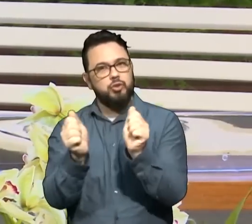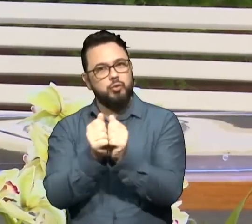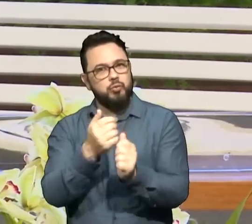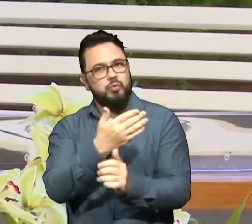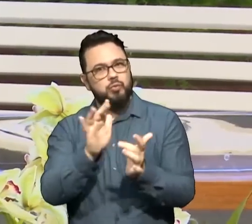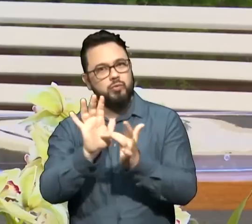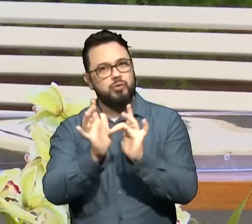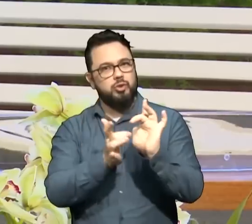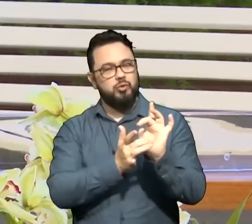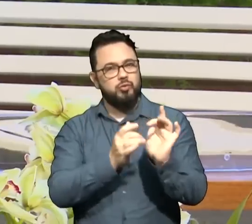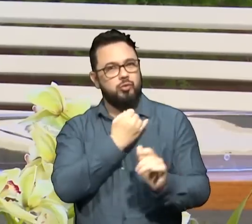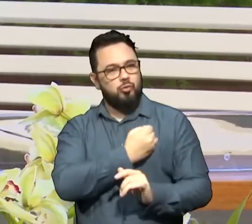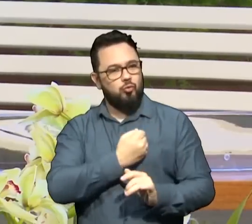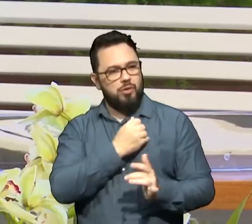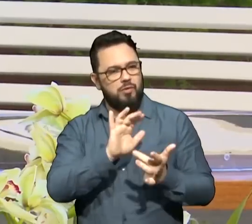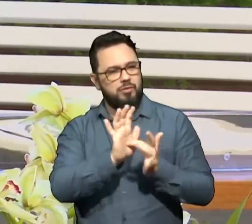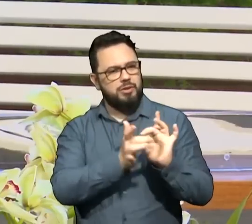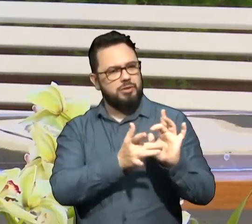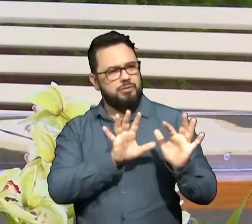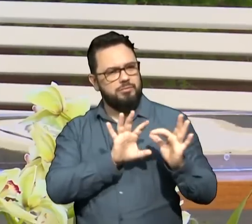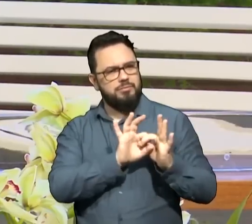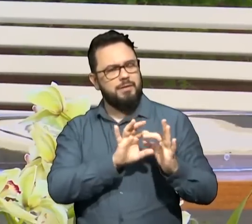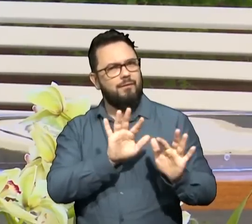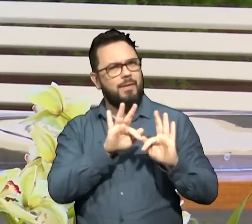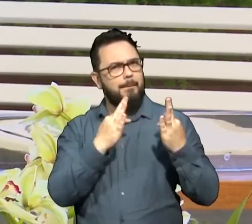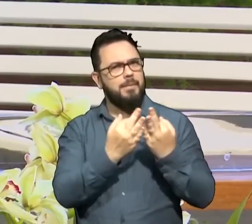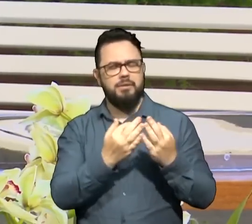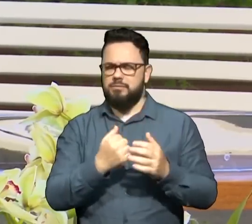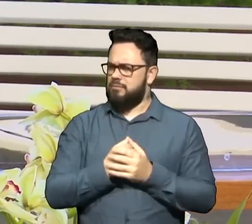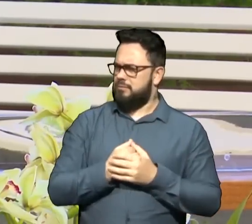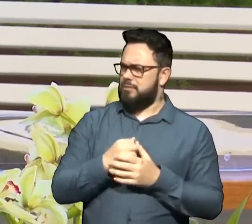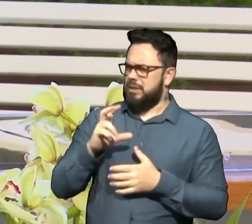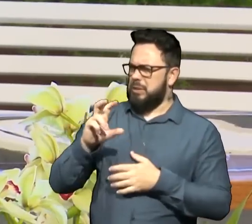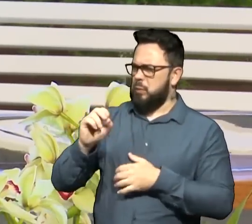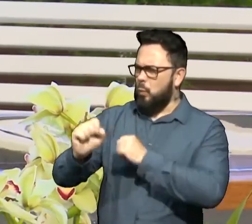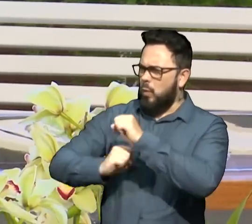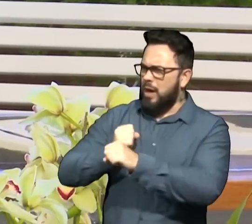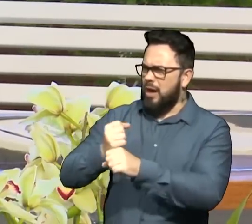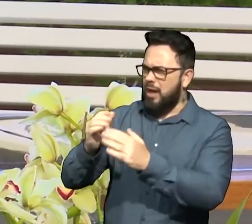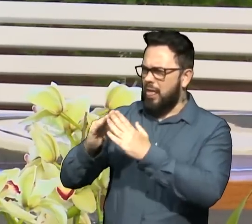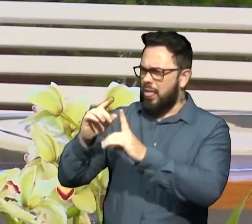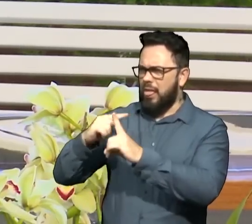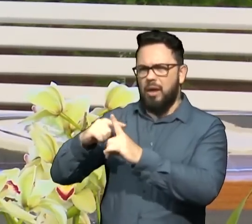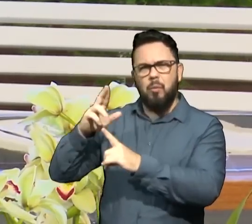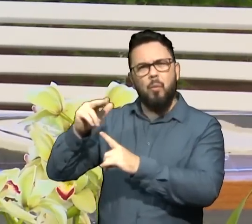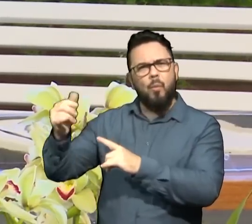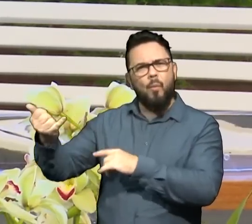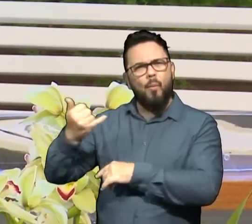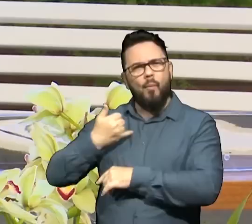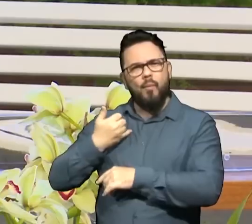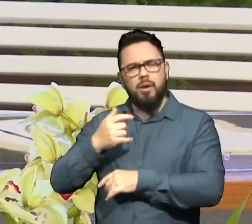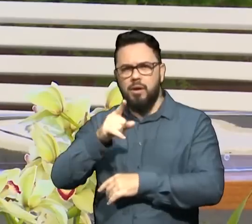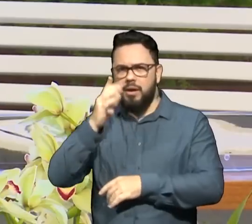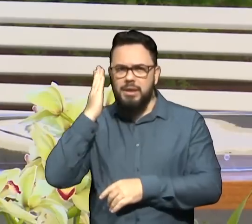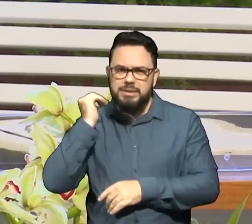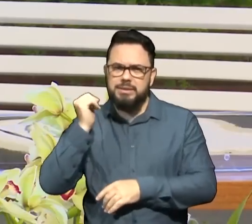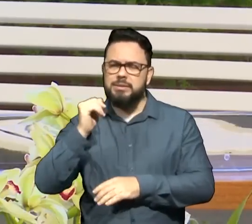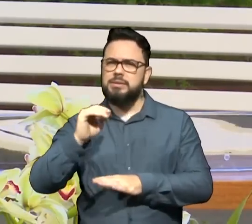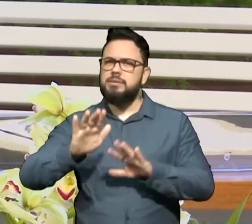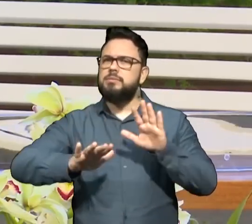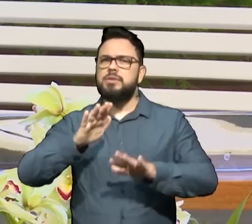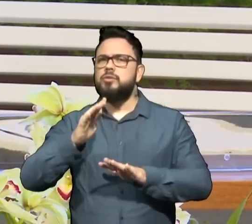eu já estou na igreja há mais de 50 anos eu nunca li isto você saberia dizer com que idade mais ou menos João começou a